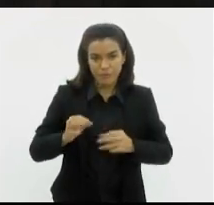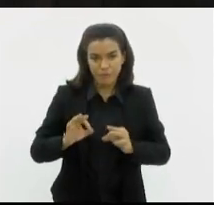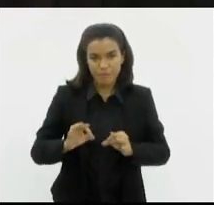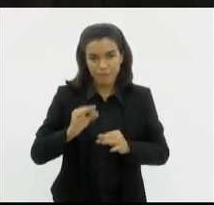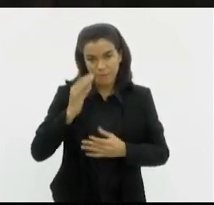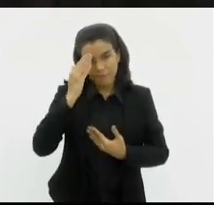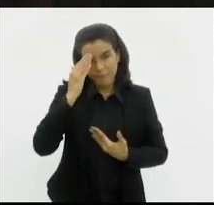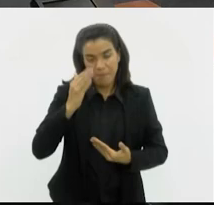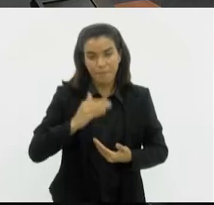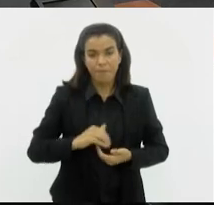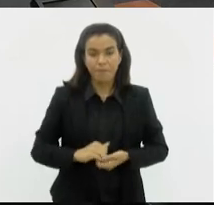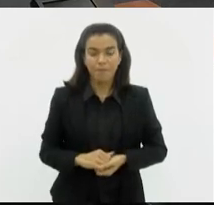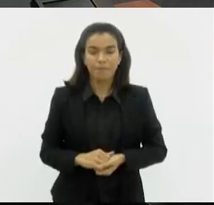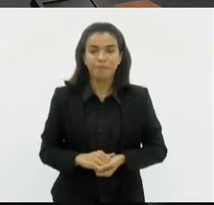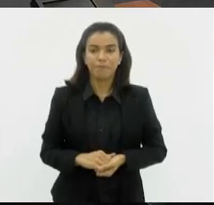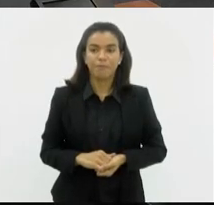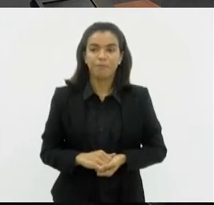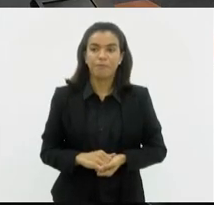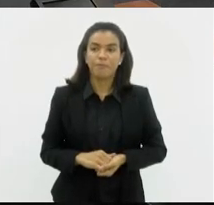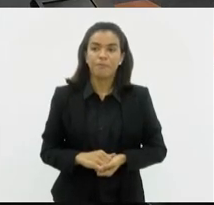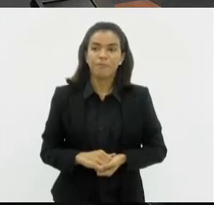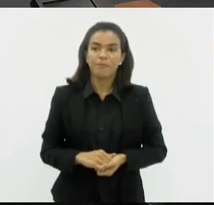presidente.